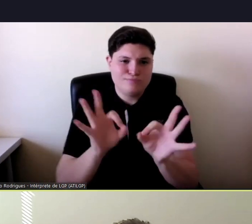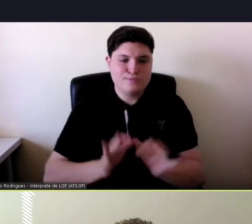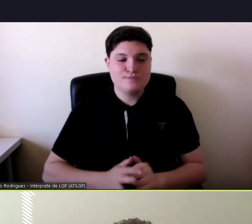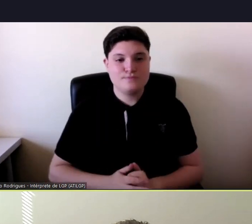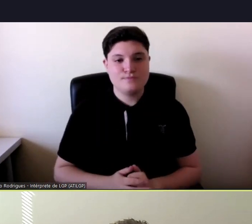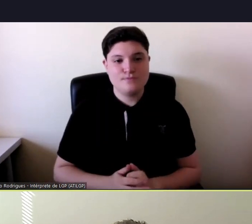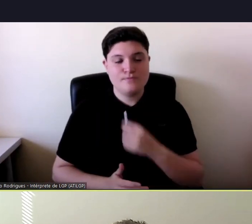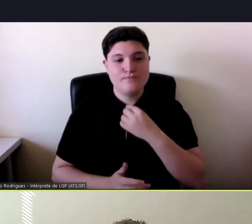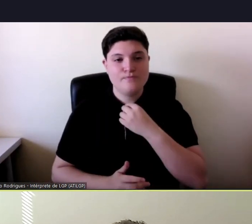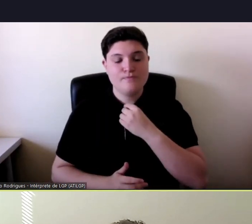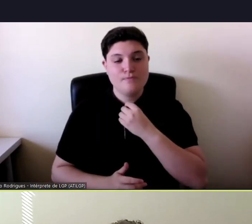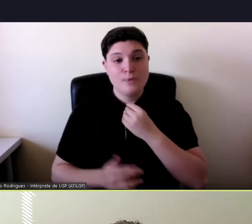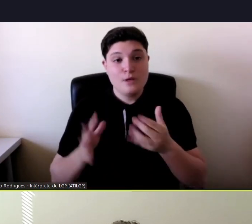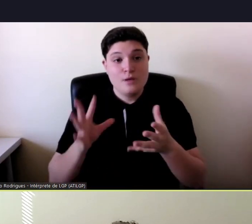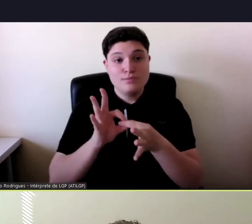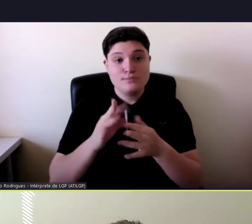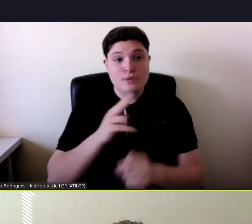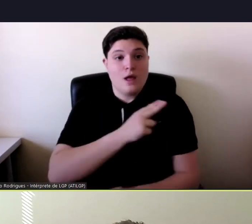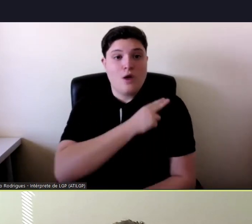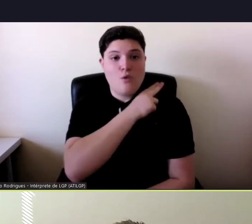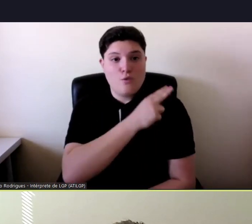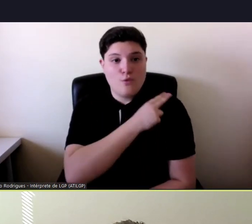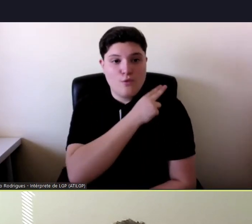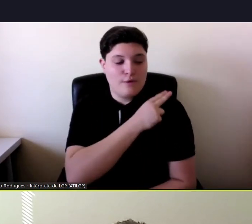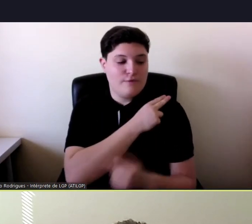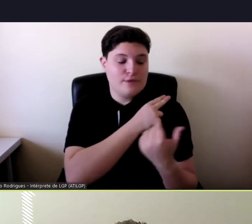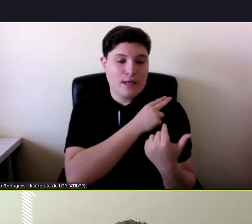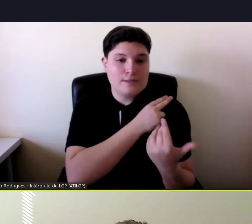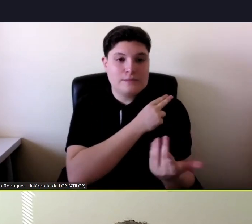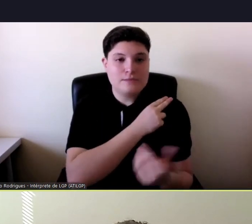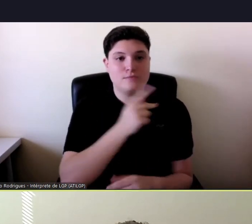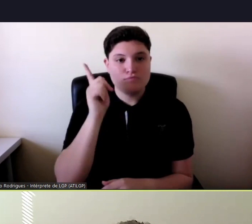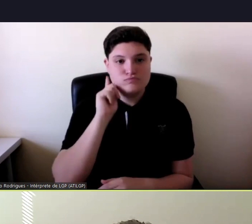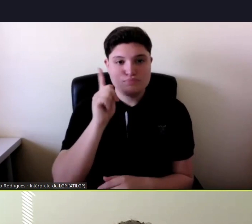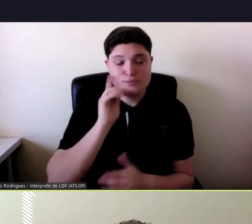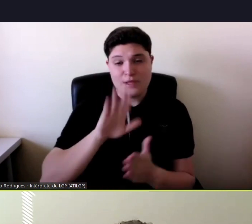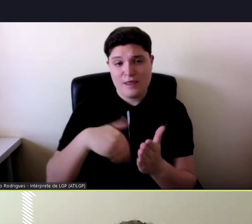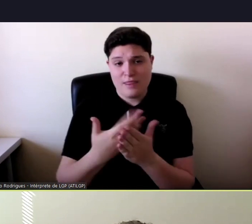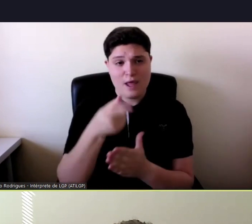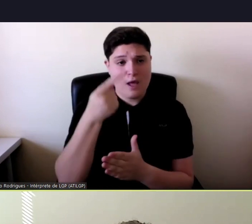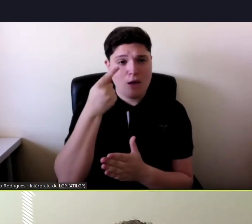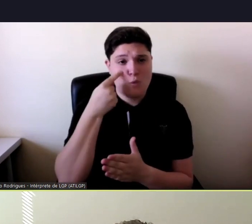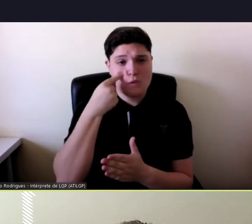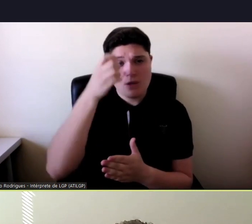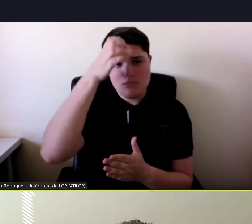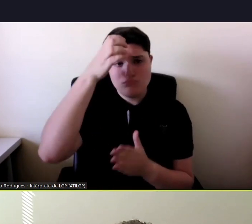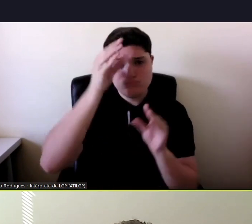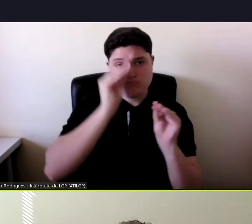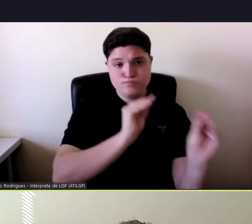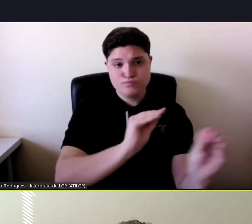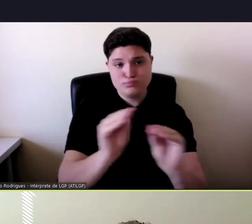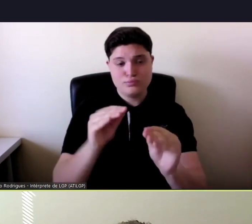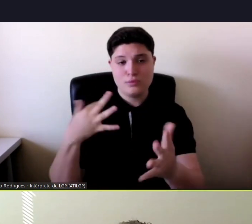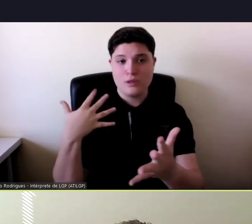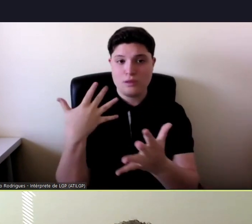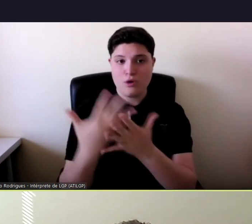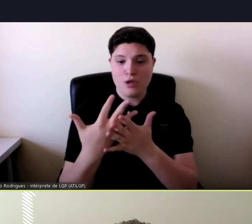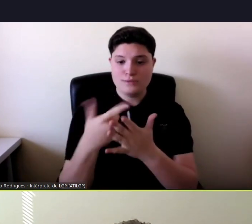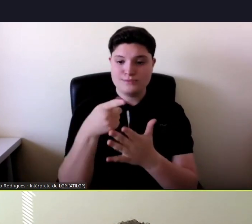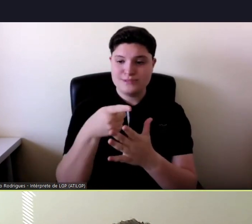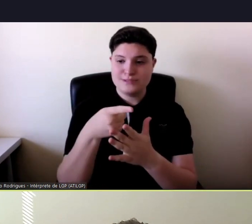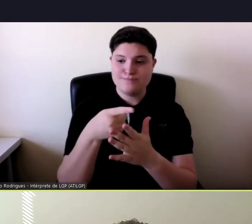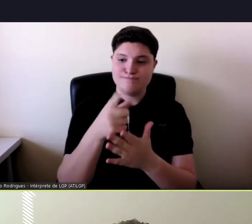às universidades, elas são fontes de saber e foram também chamadas a este desafio e